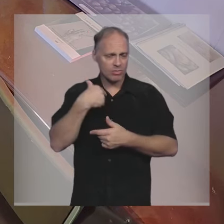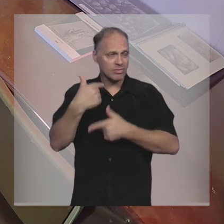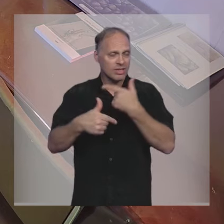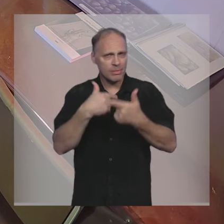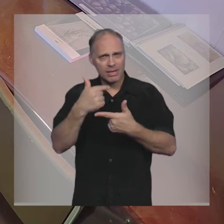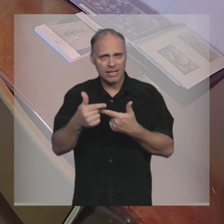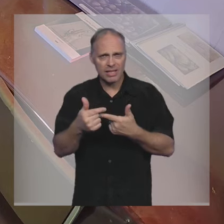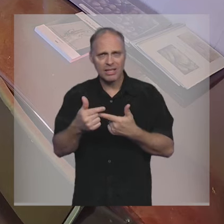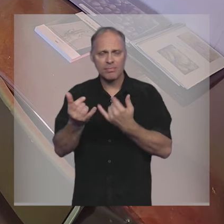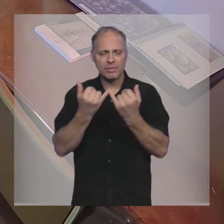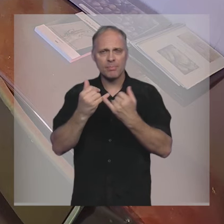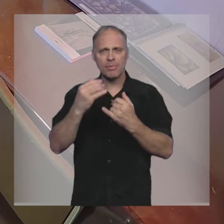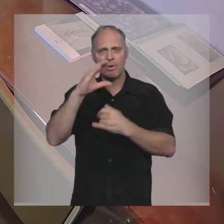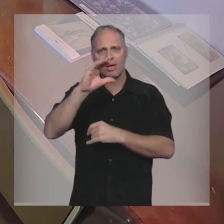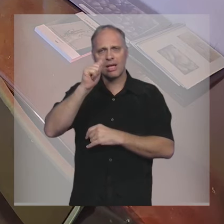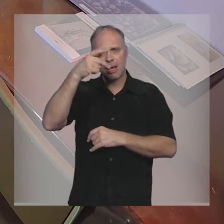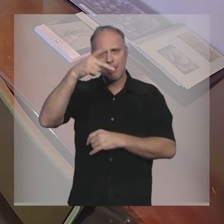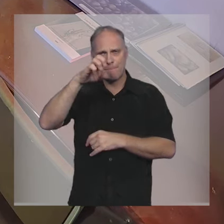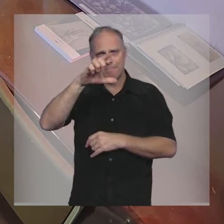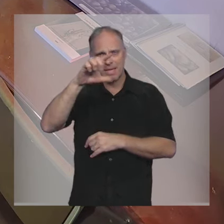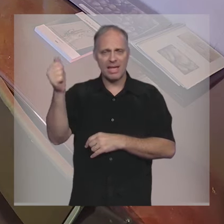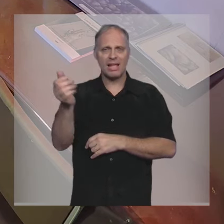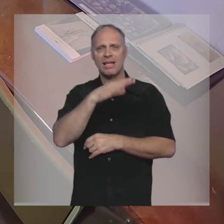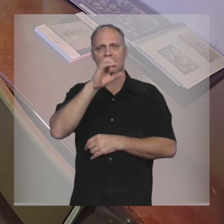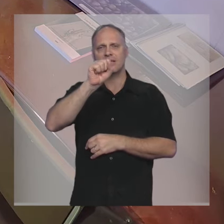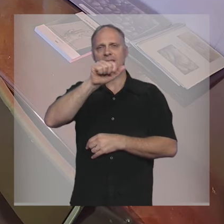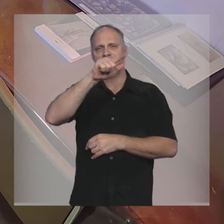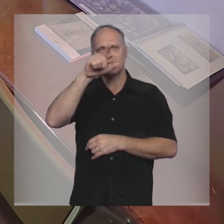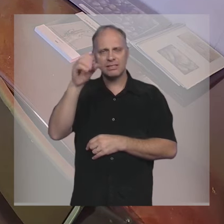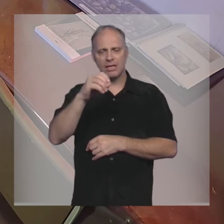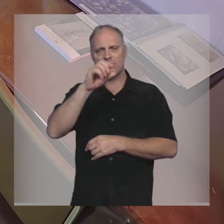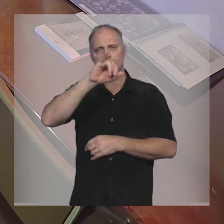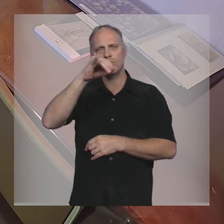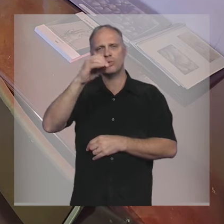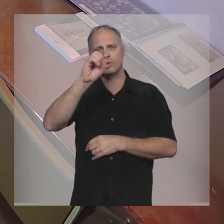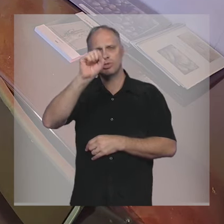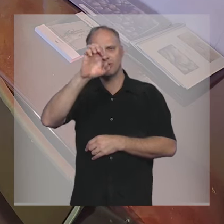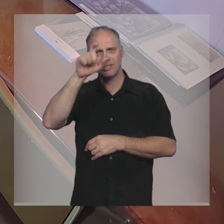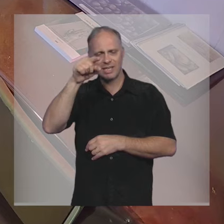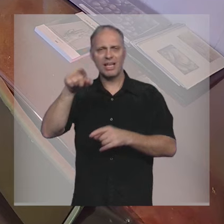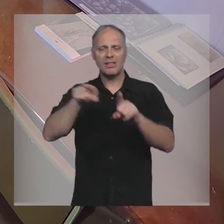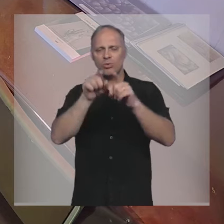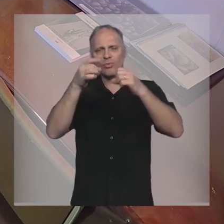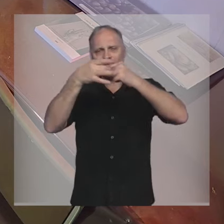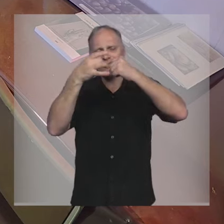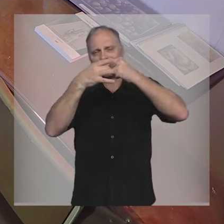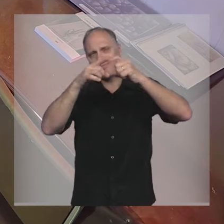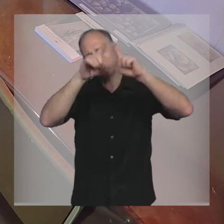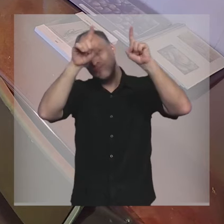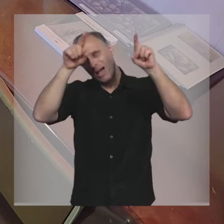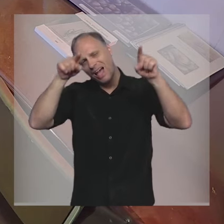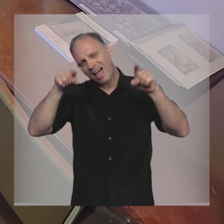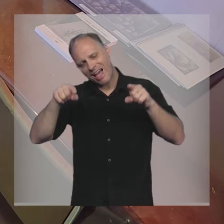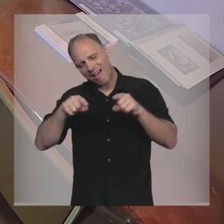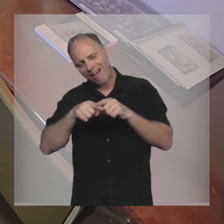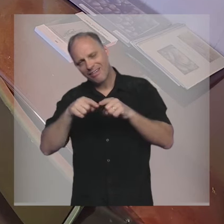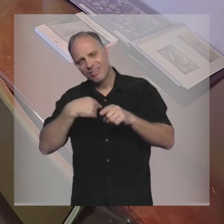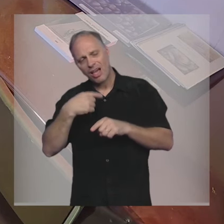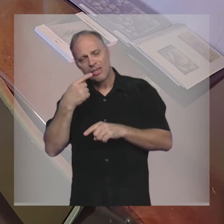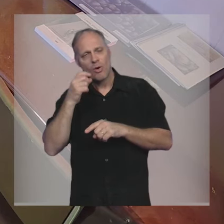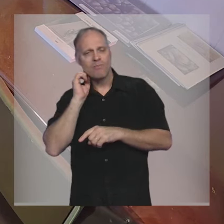trabalhei um exemplo, a Capela de São José, que tem vitralista alemão, maravilhosos os vitrais. Mas